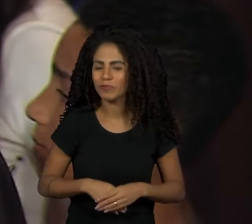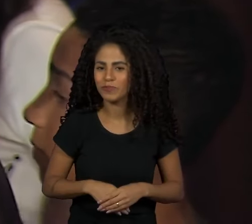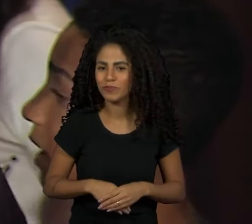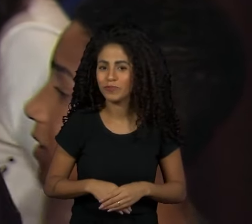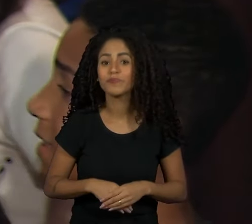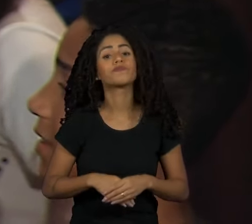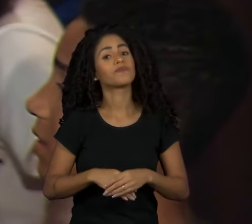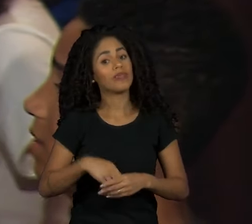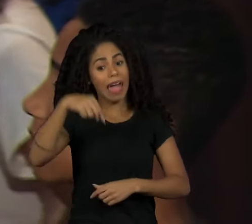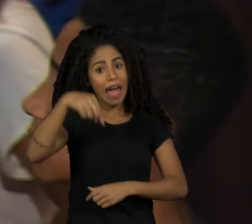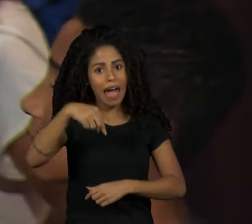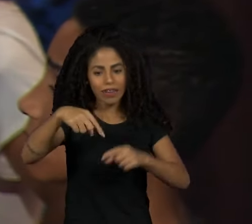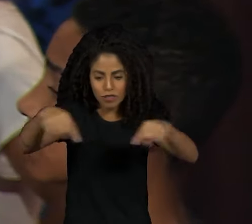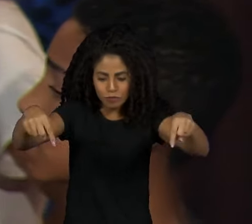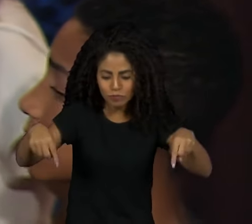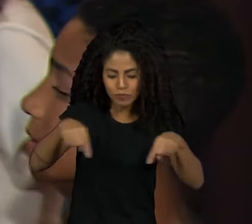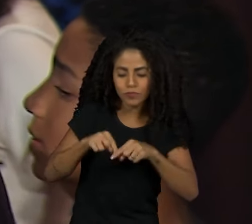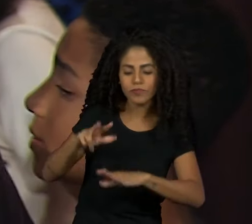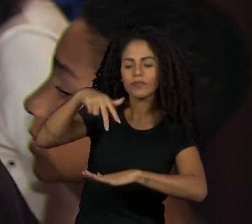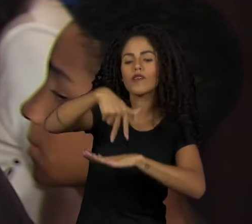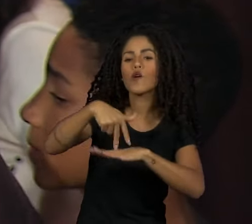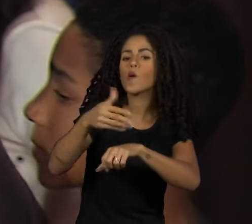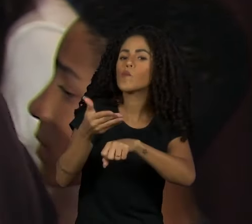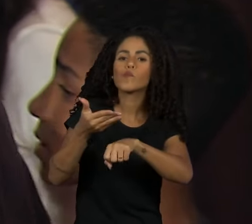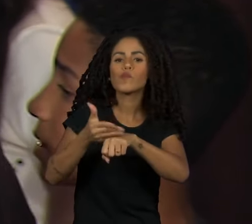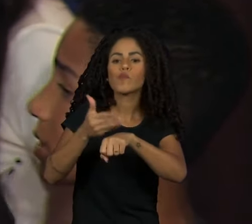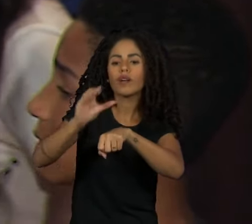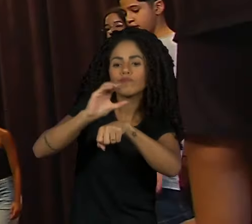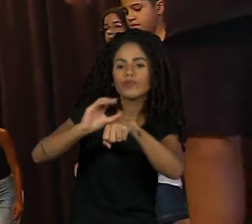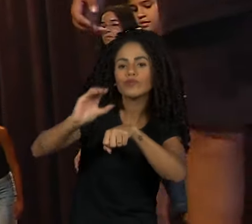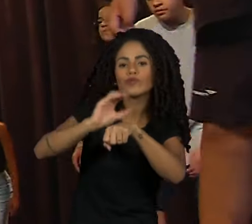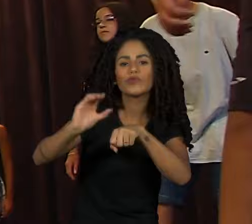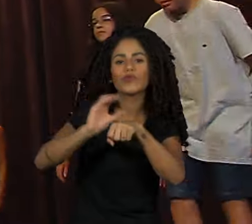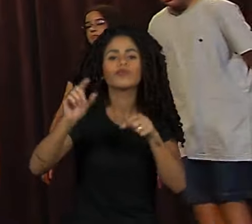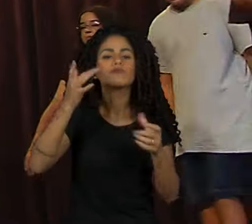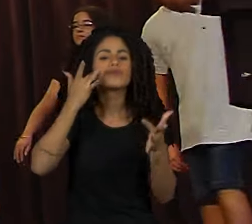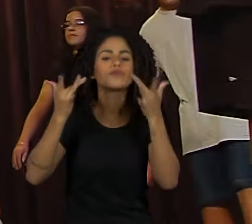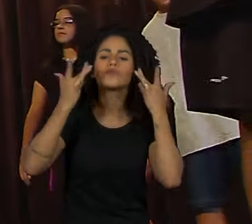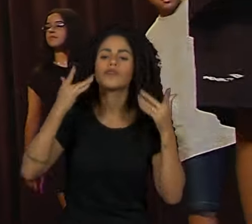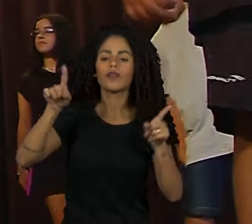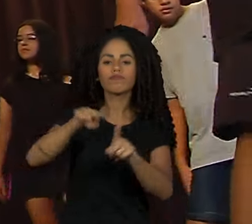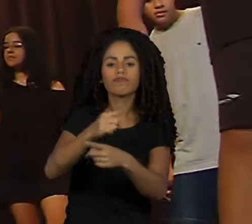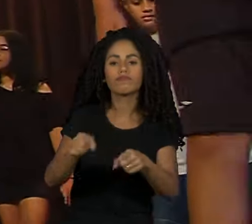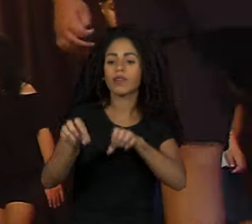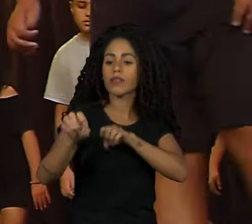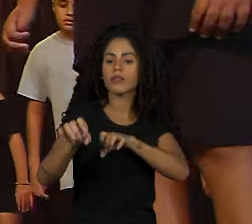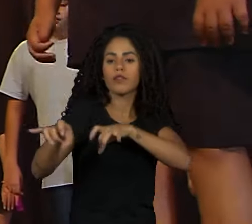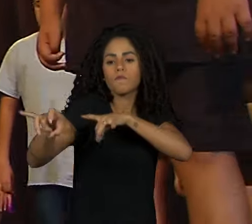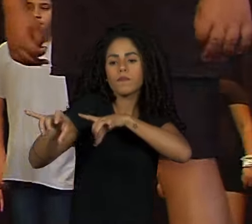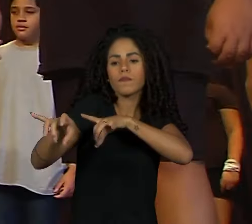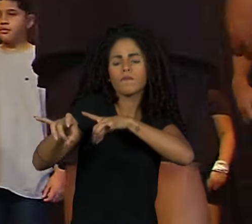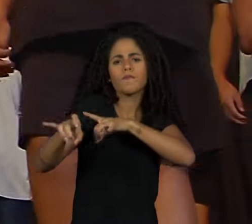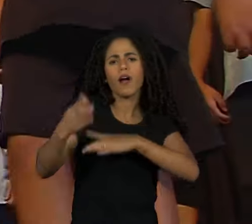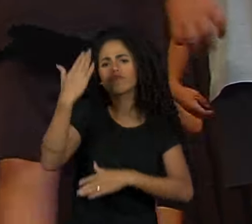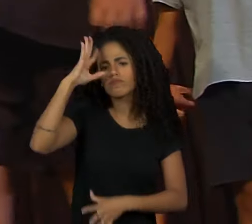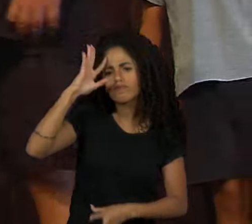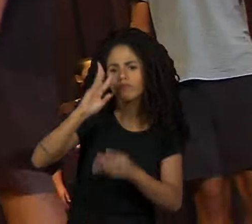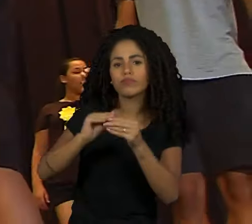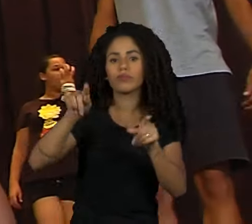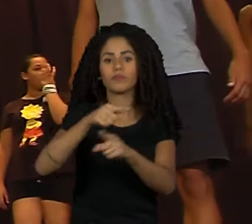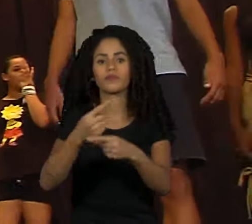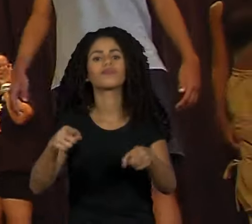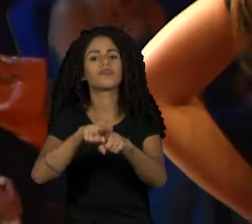É neste espaço que acontece o curso de teatro musical, que ensina técnicas de interpretação, canto